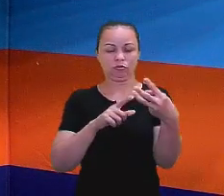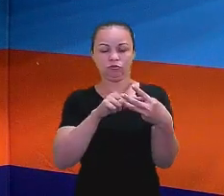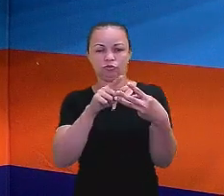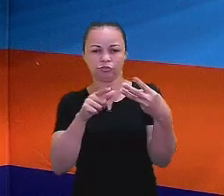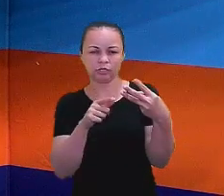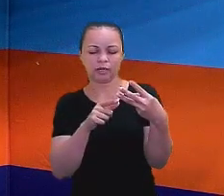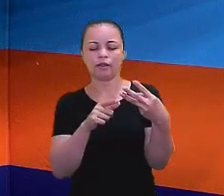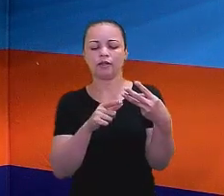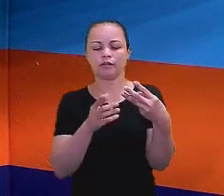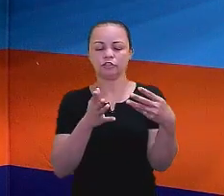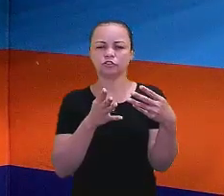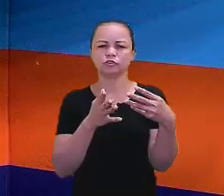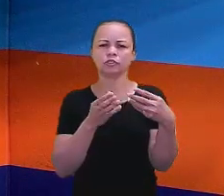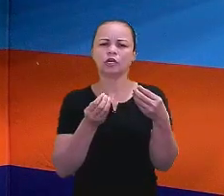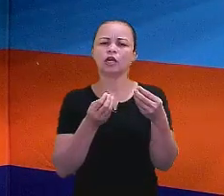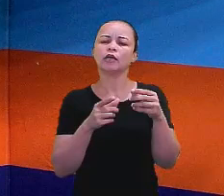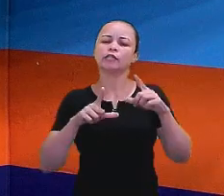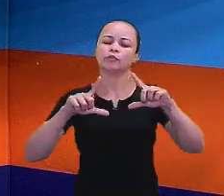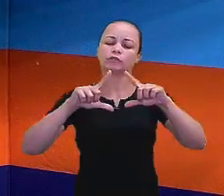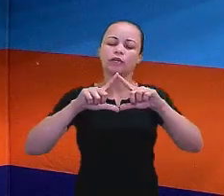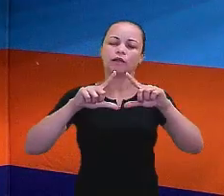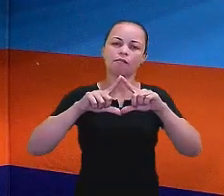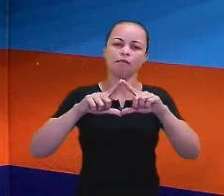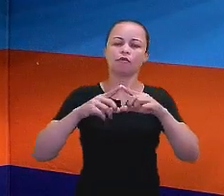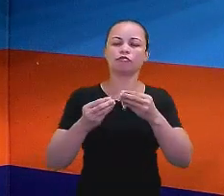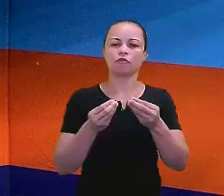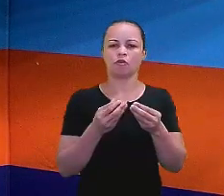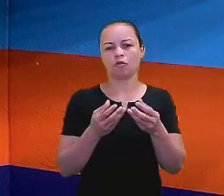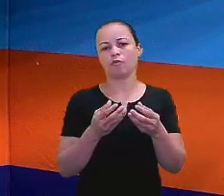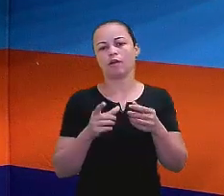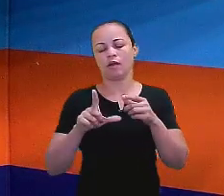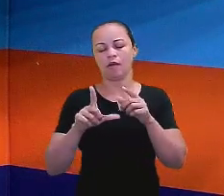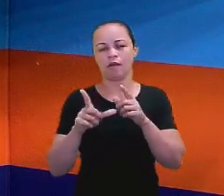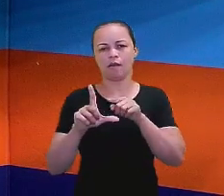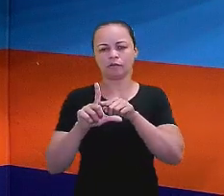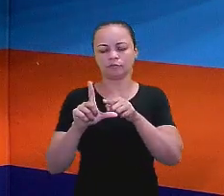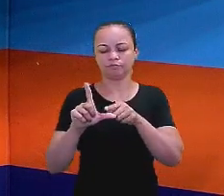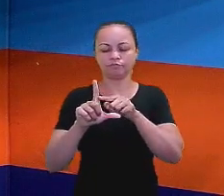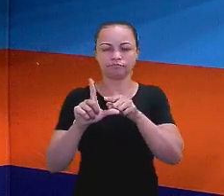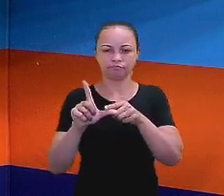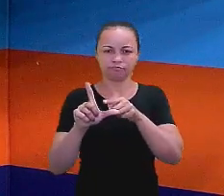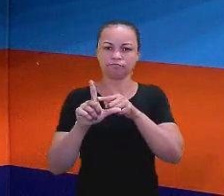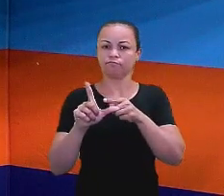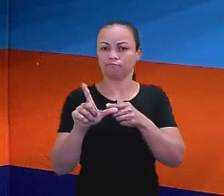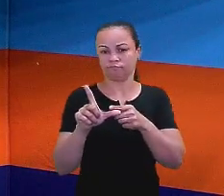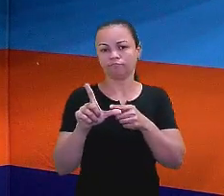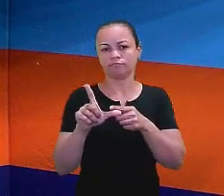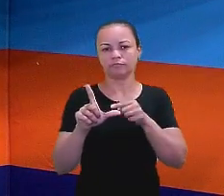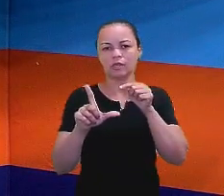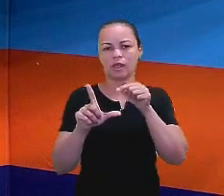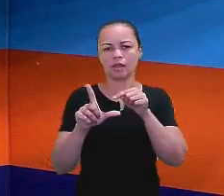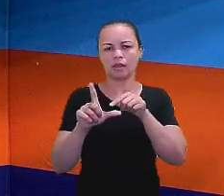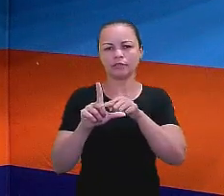a ideia de que o triângulo forma um ângulo, né? As medidas dos ângulos do triângulo, das medidas internas do